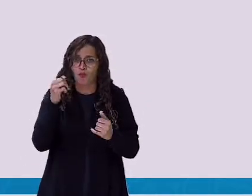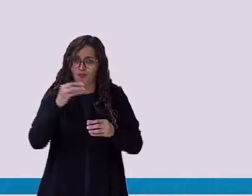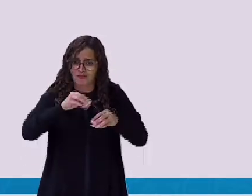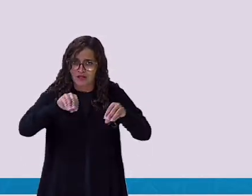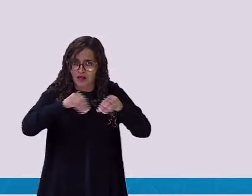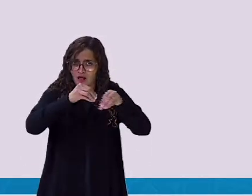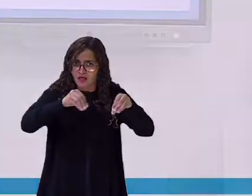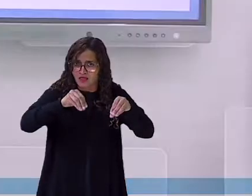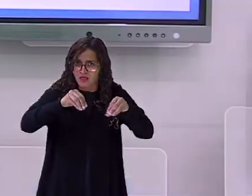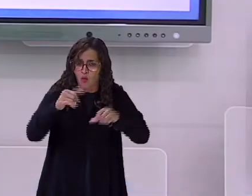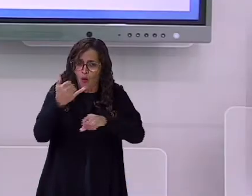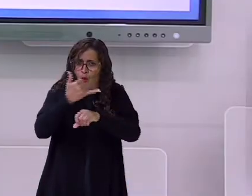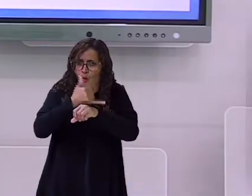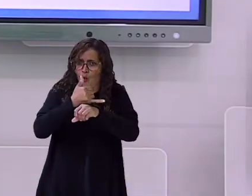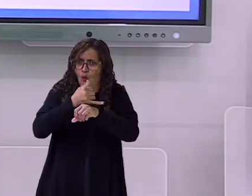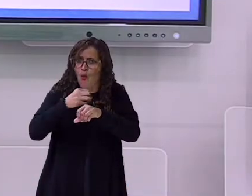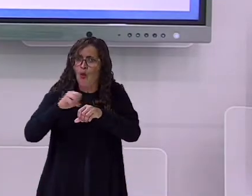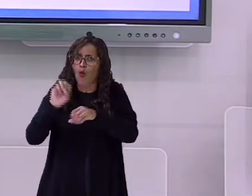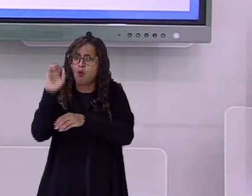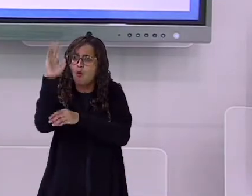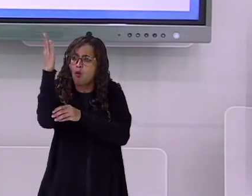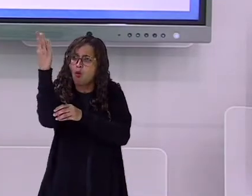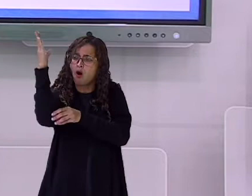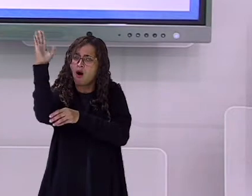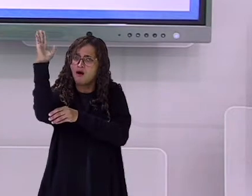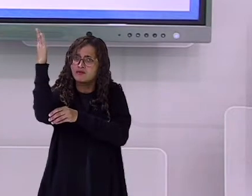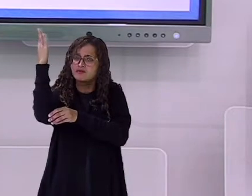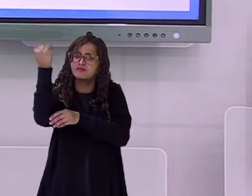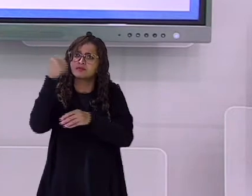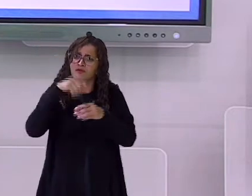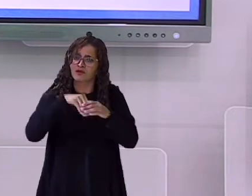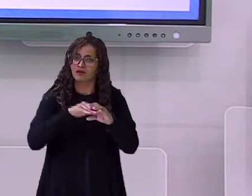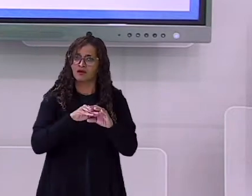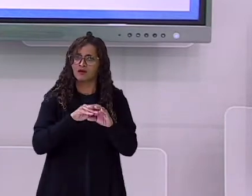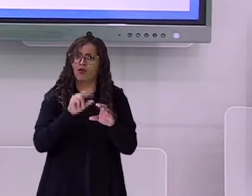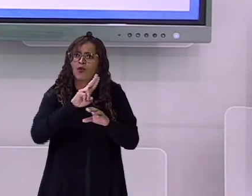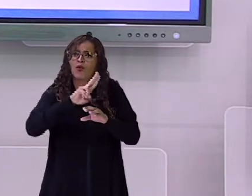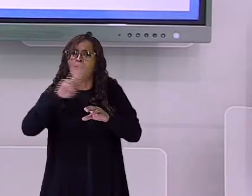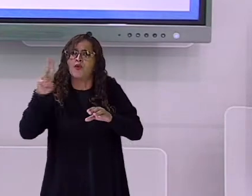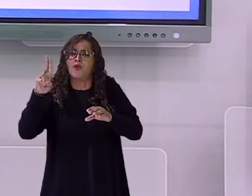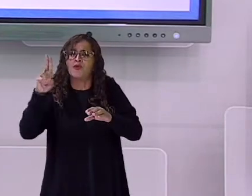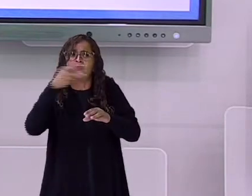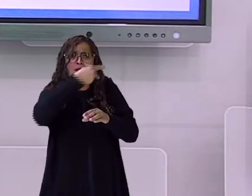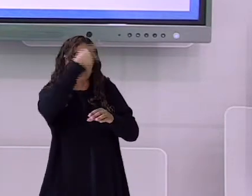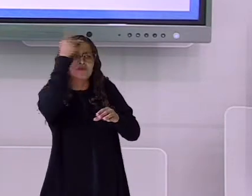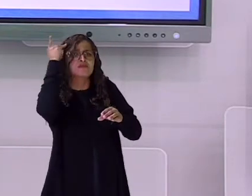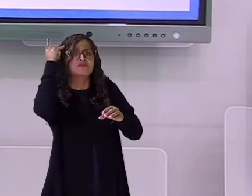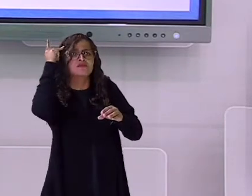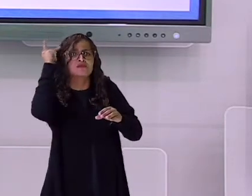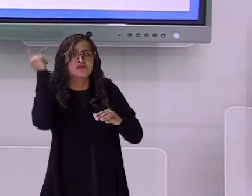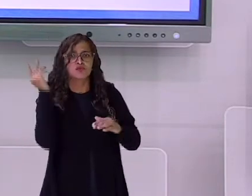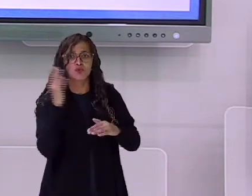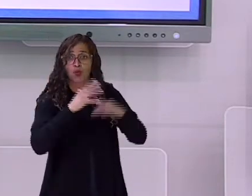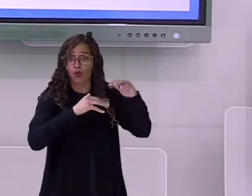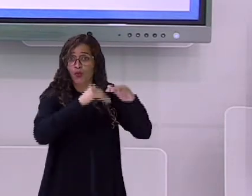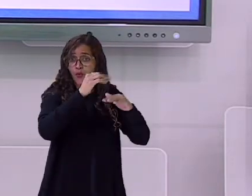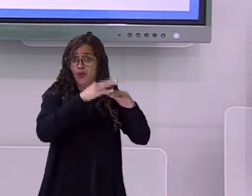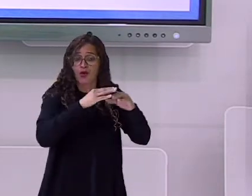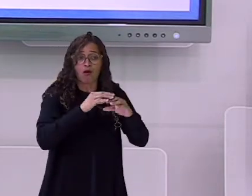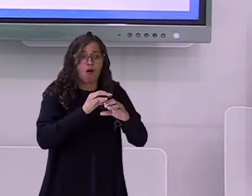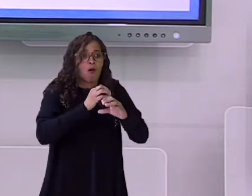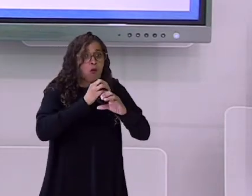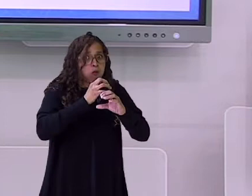Nos instrumentos de sopro, como eu disse, o próprio nome já diz, é onde um instrumentista